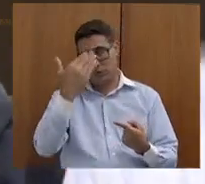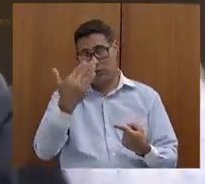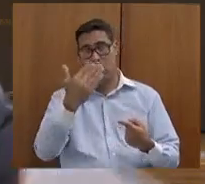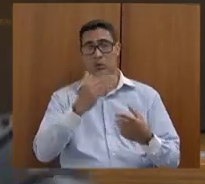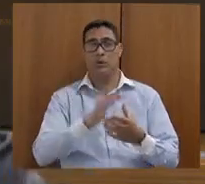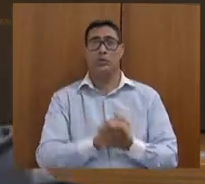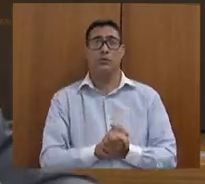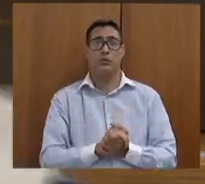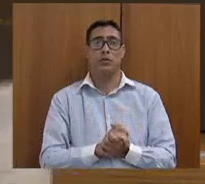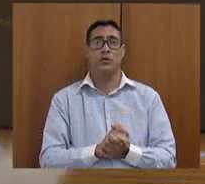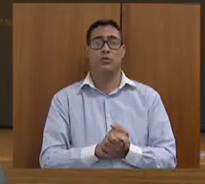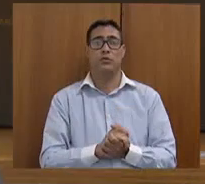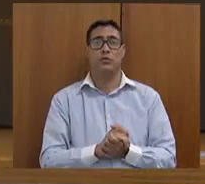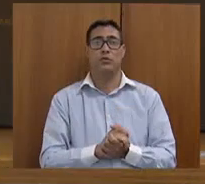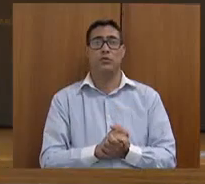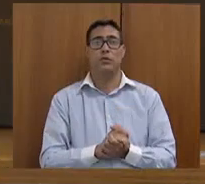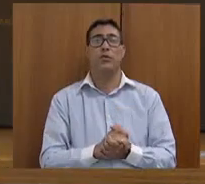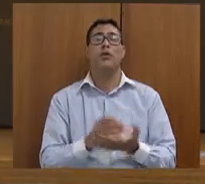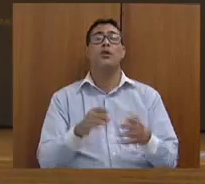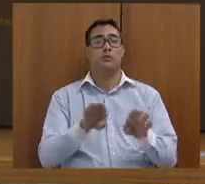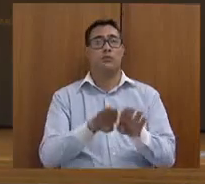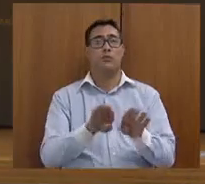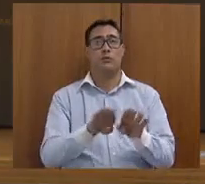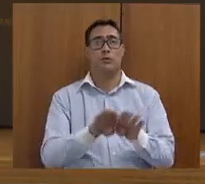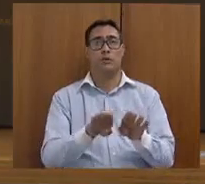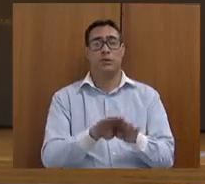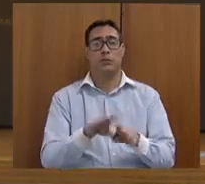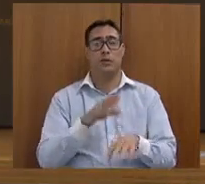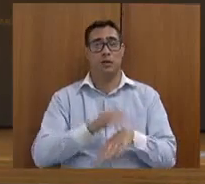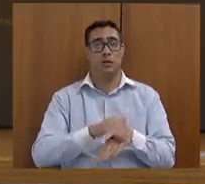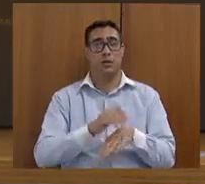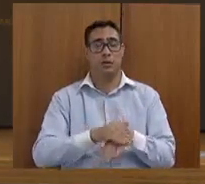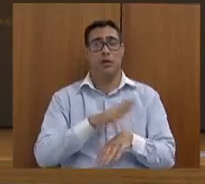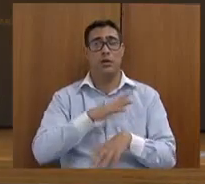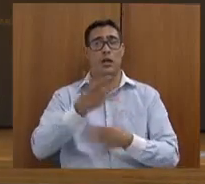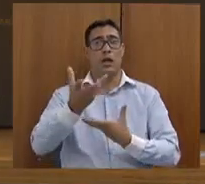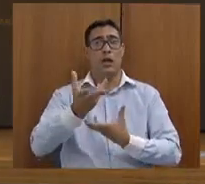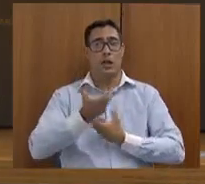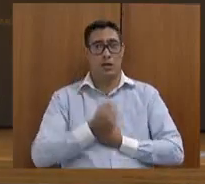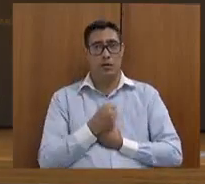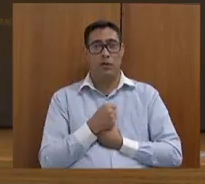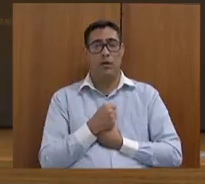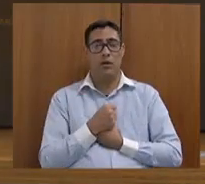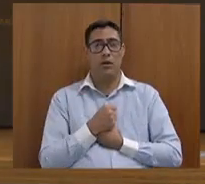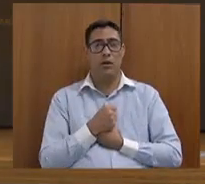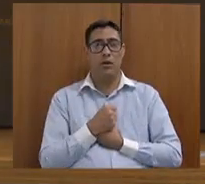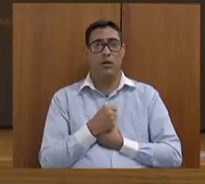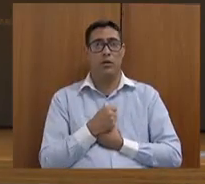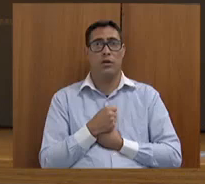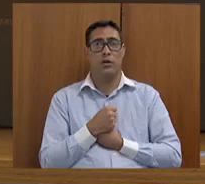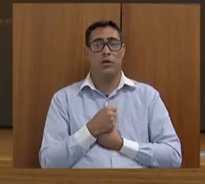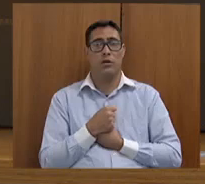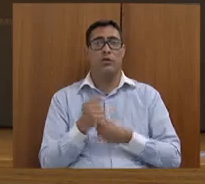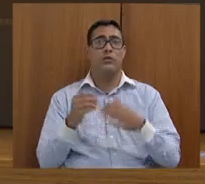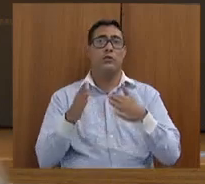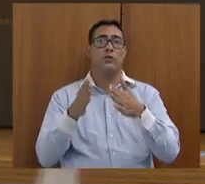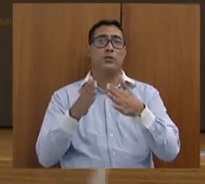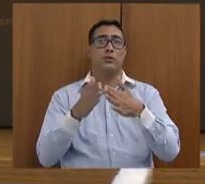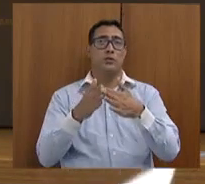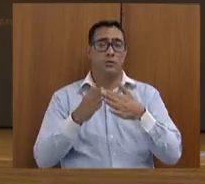muito eu gostaria também eu recebi aqui um pedido e me lembro